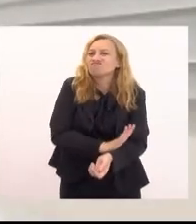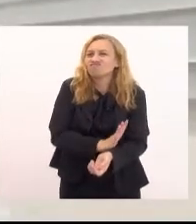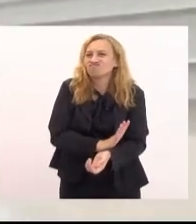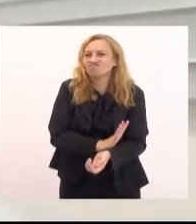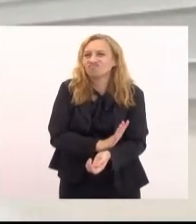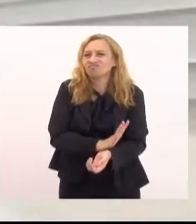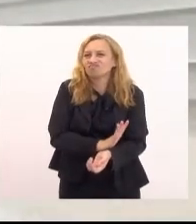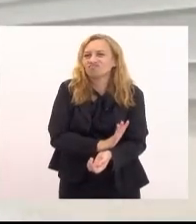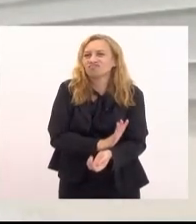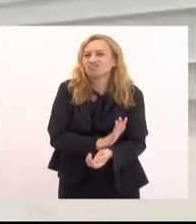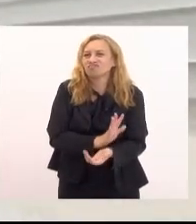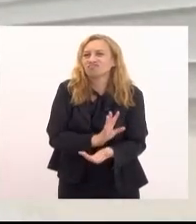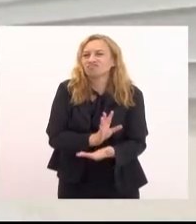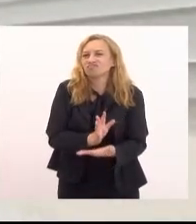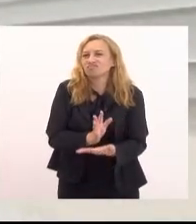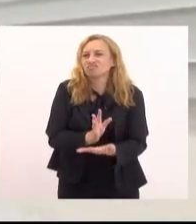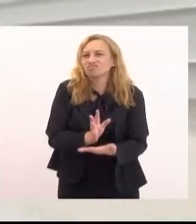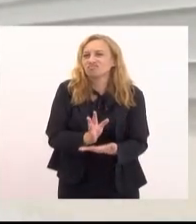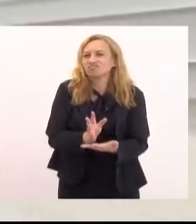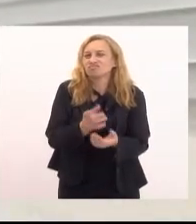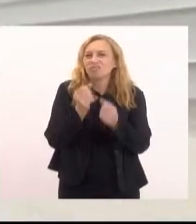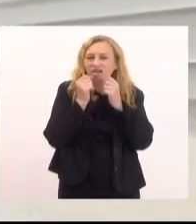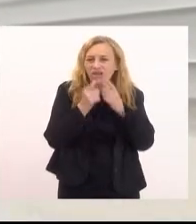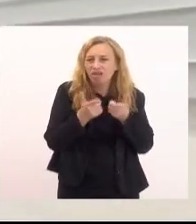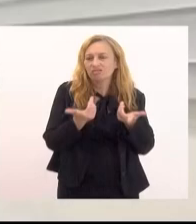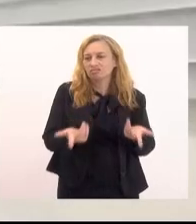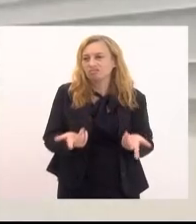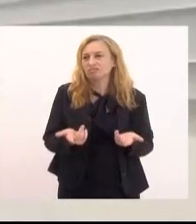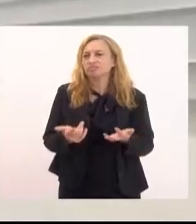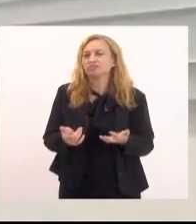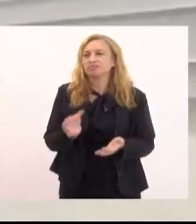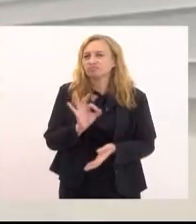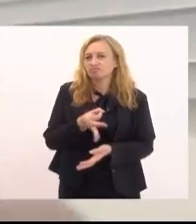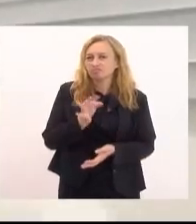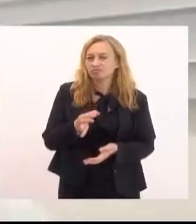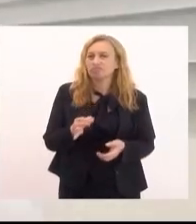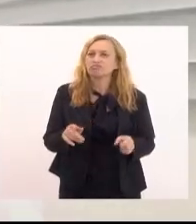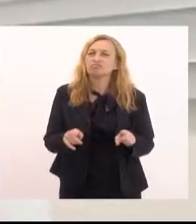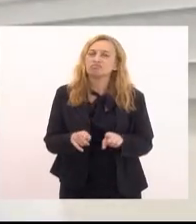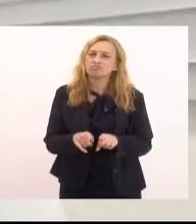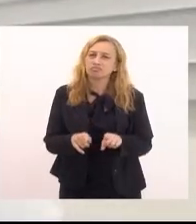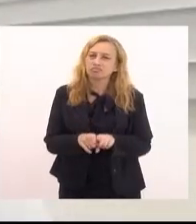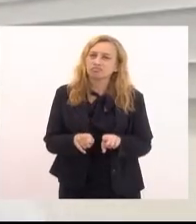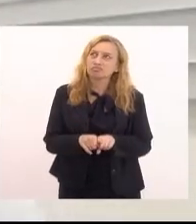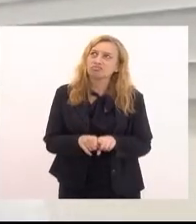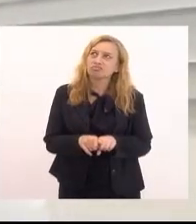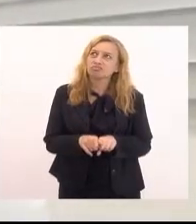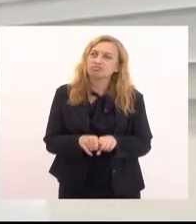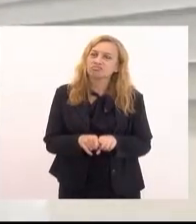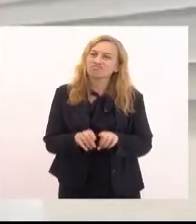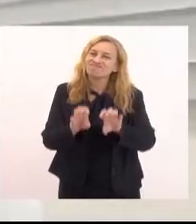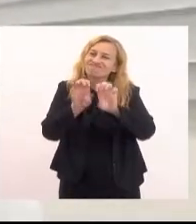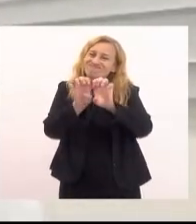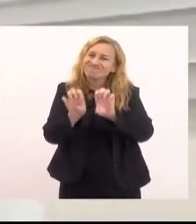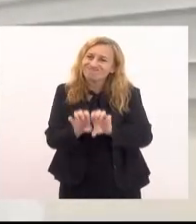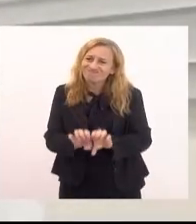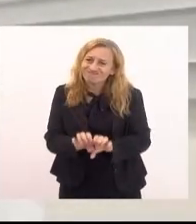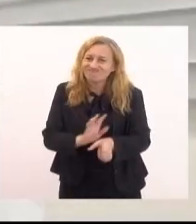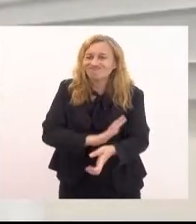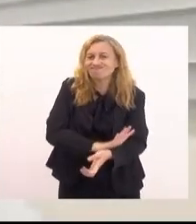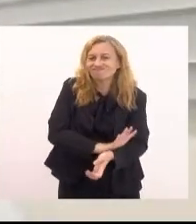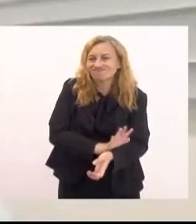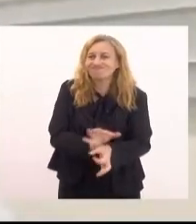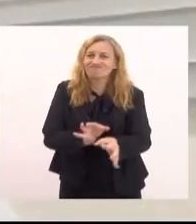sobre injúrias raciais, sobre ofensas, que obviamente estas também compõem uma estrutura